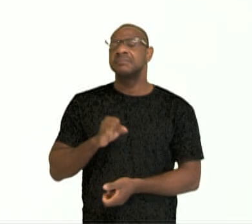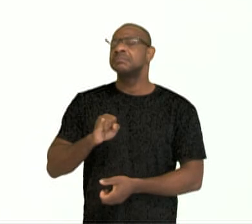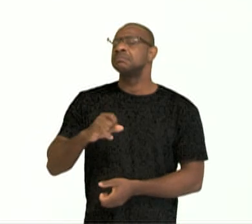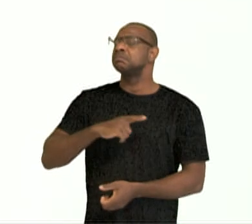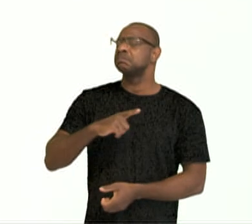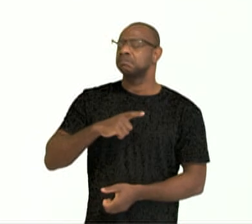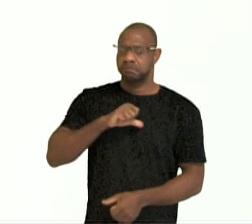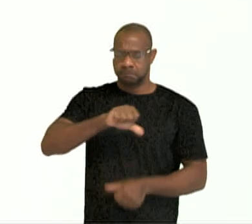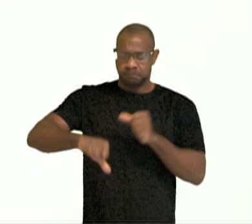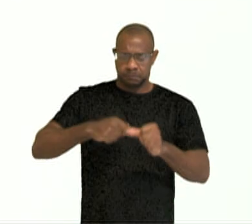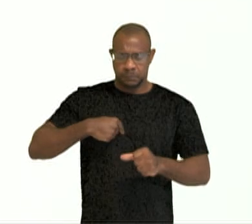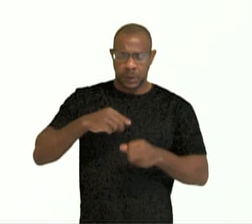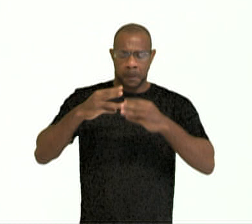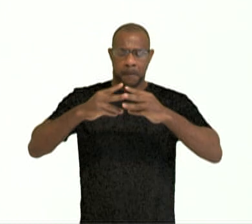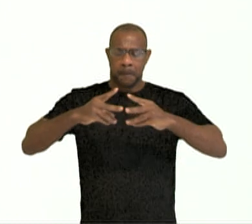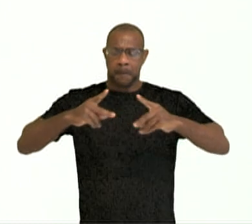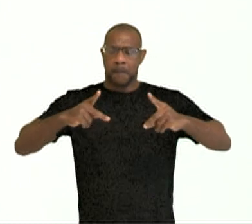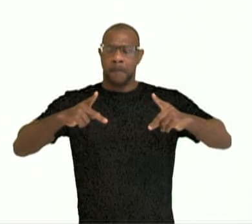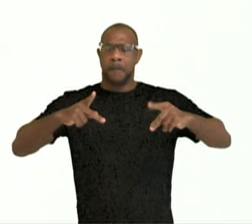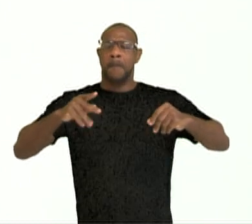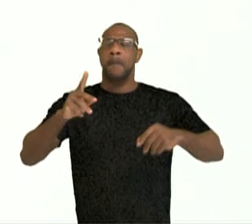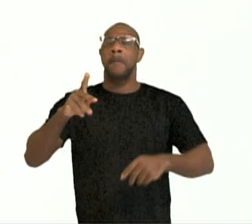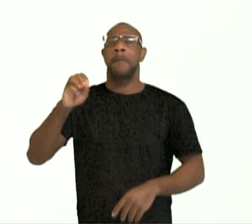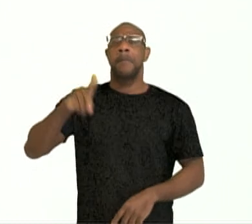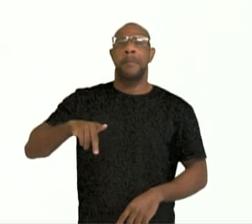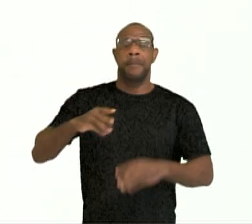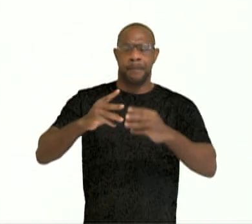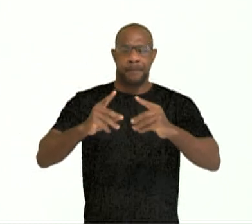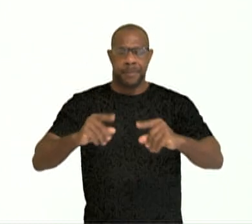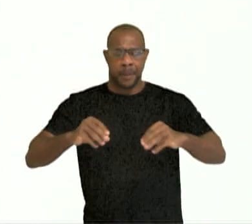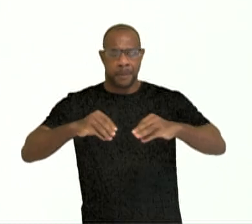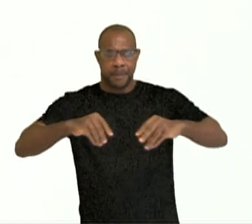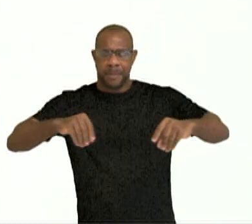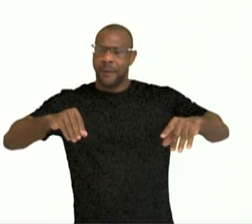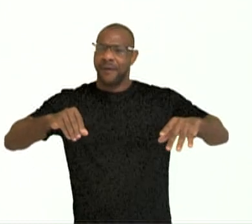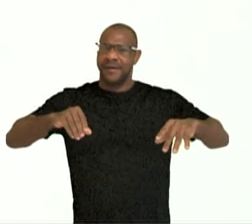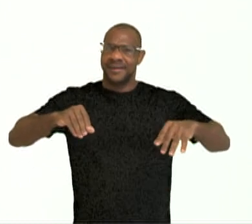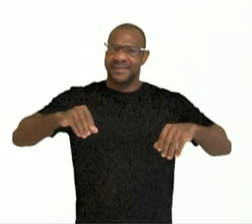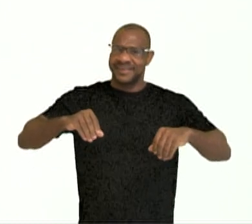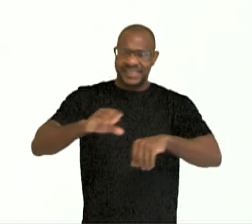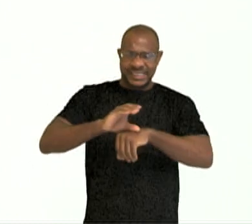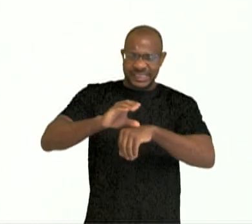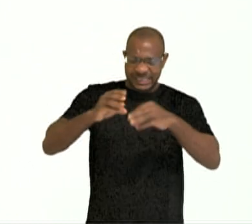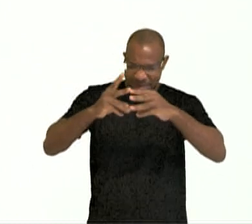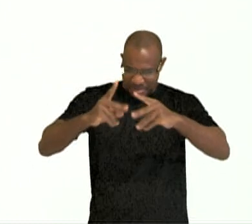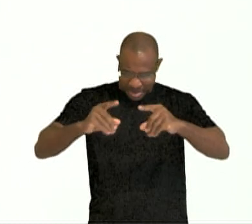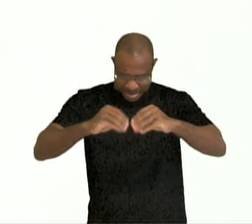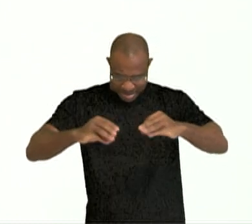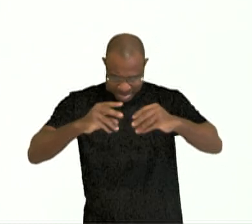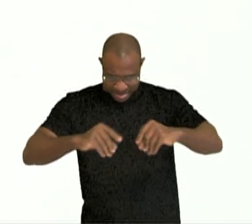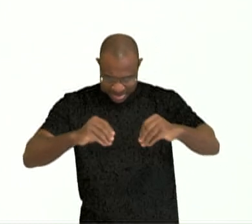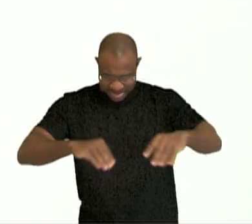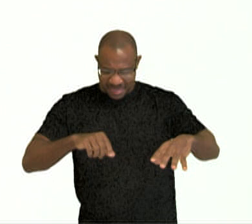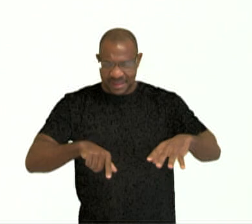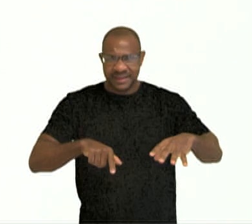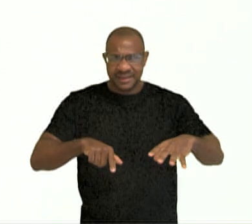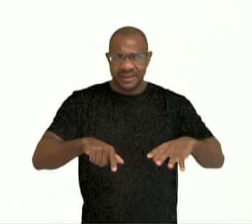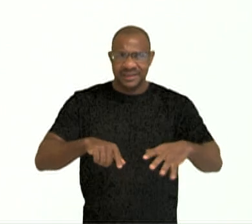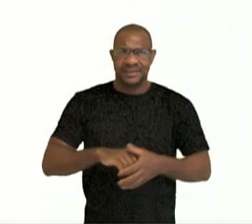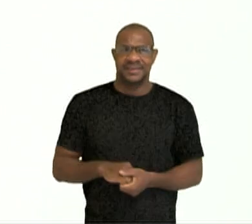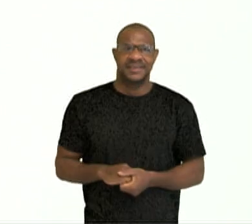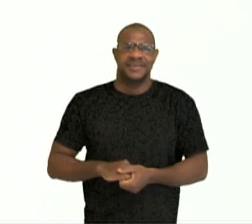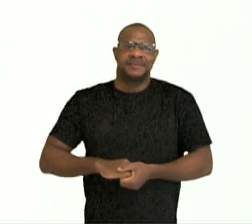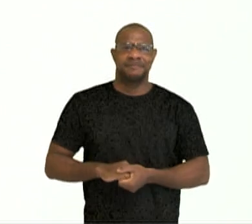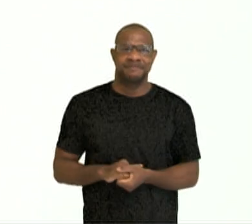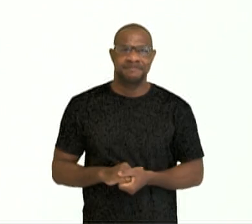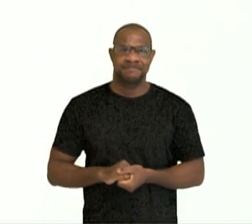hei de ser pó, cinza e nada, este é o recorte, há uma figura de linguagem neste verso. Identifique qual é